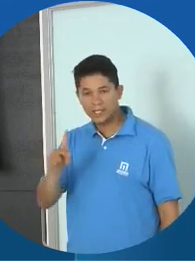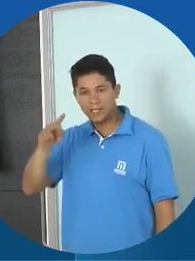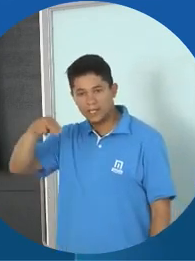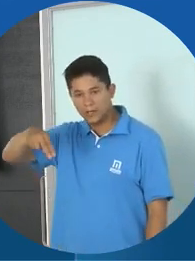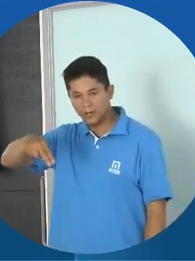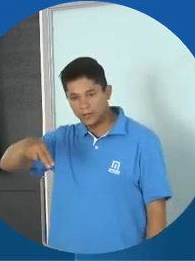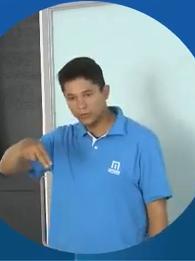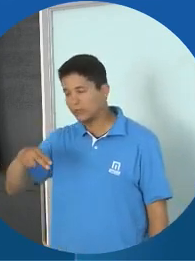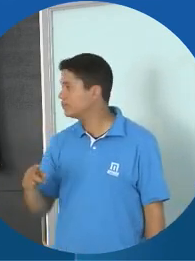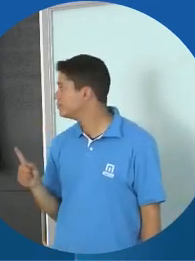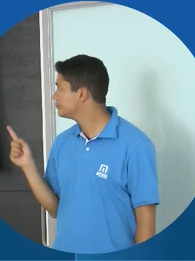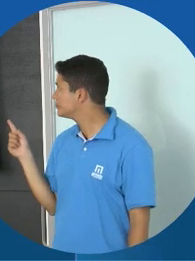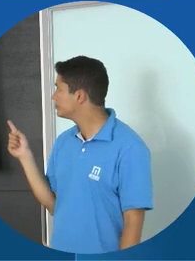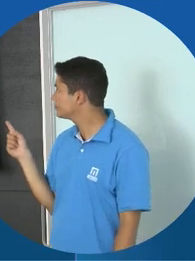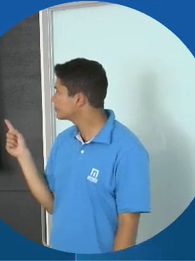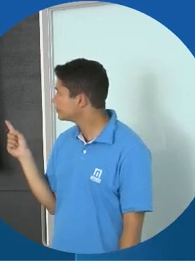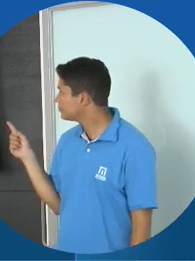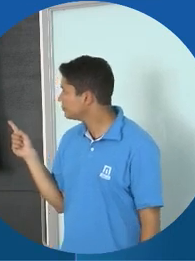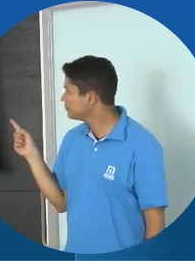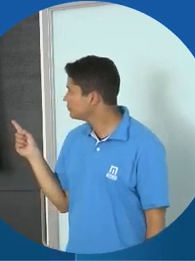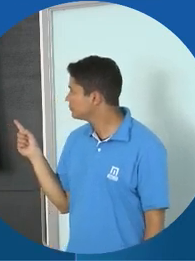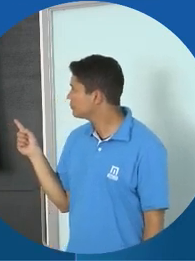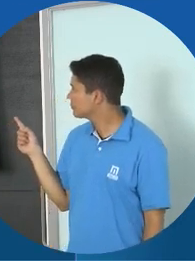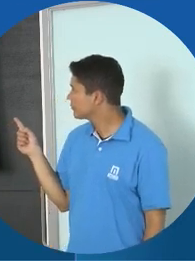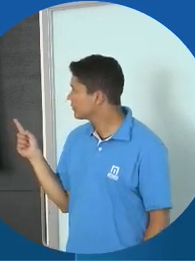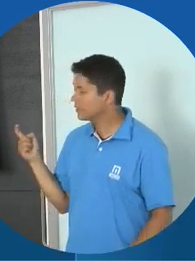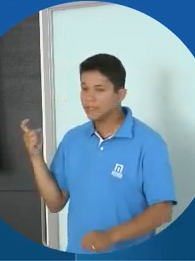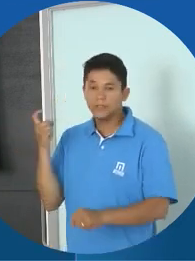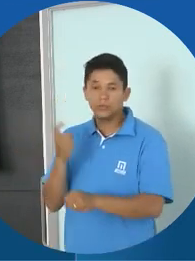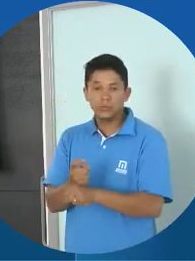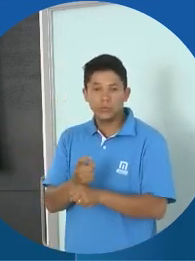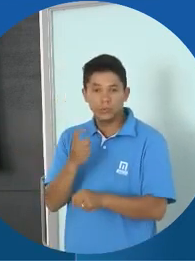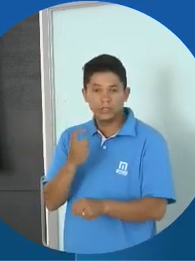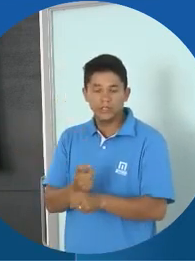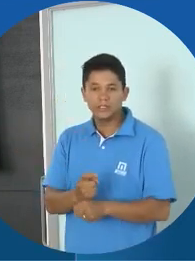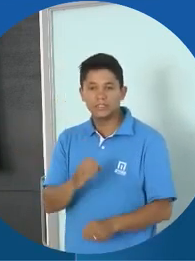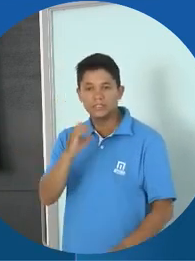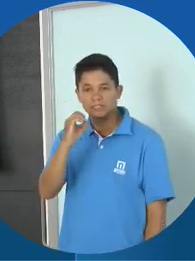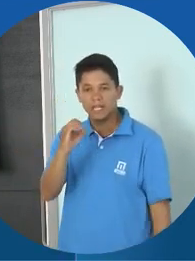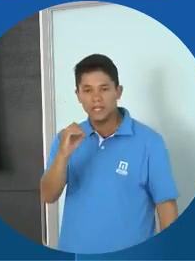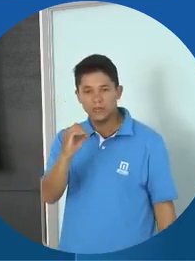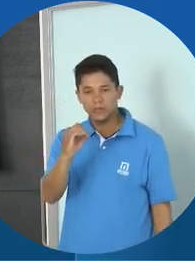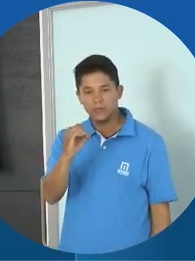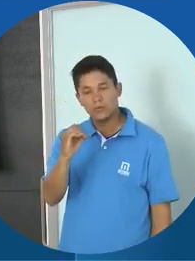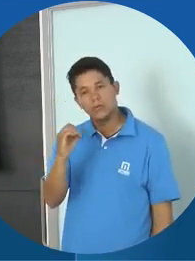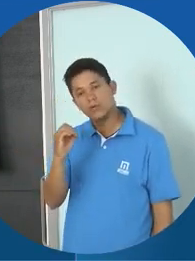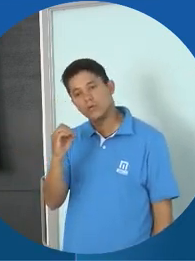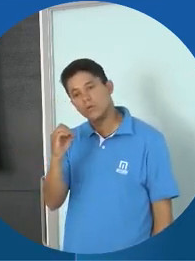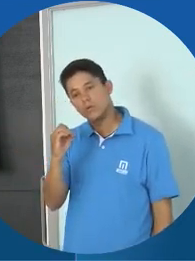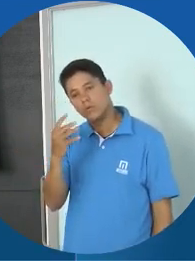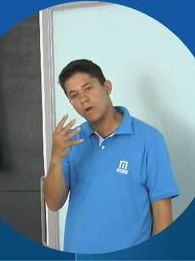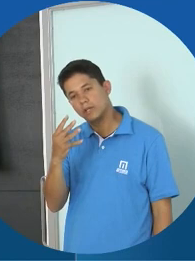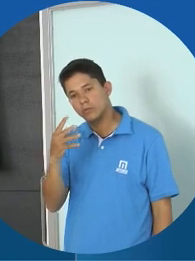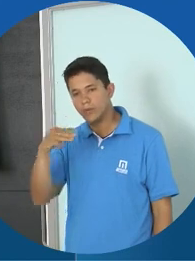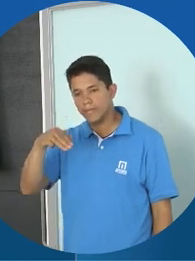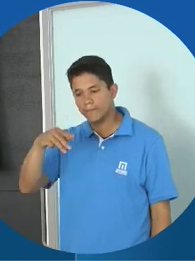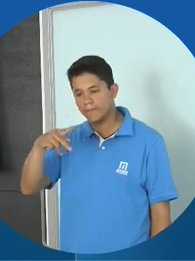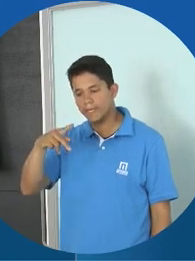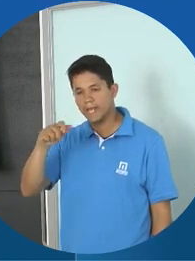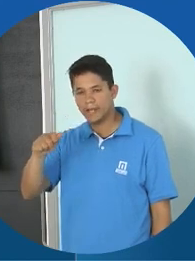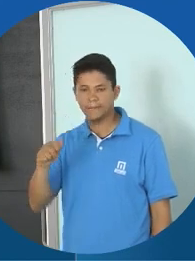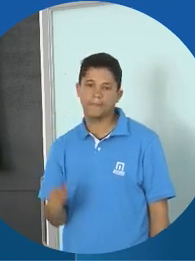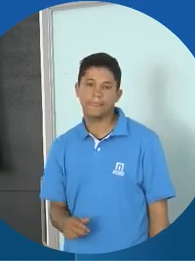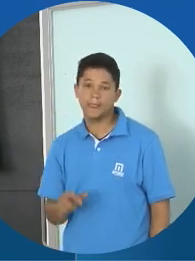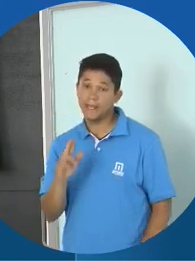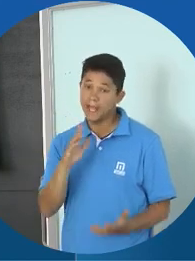tem uma consistência dura em torno de 0,4 MPa. Então, as resinas, elas